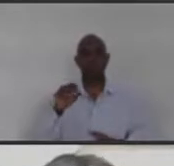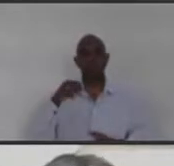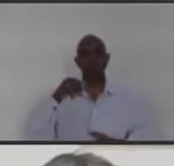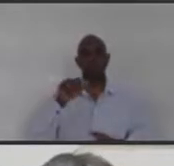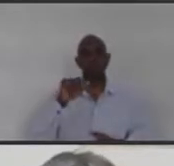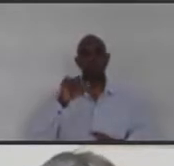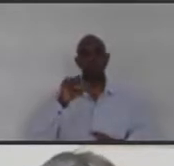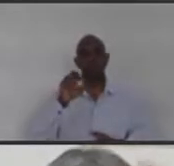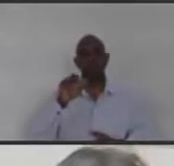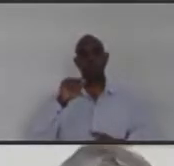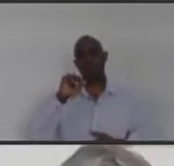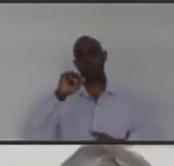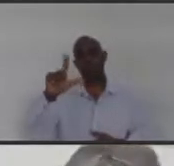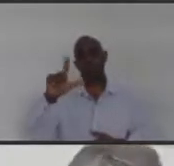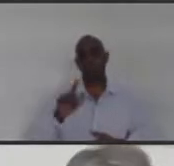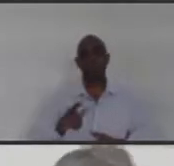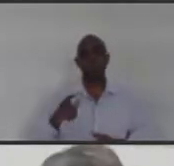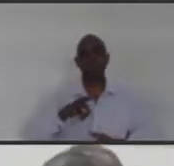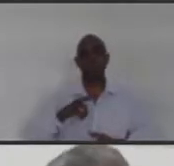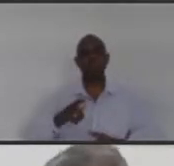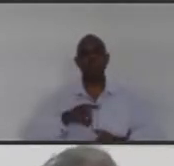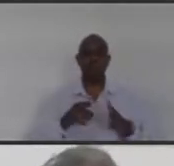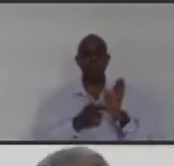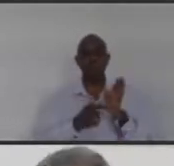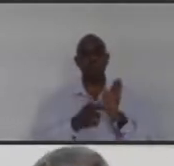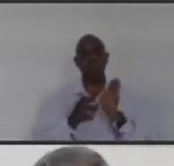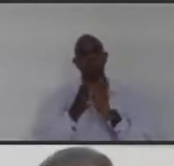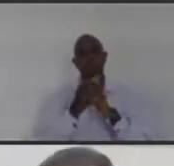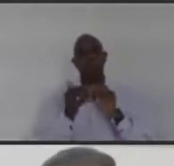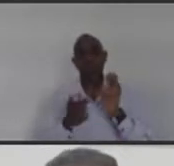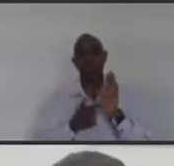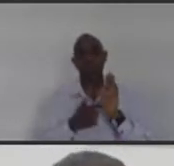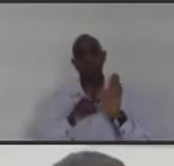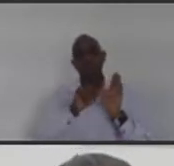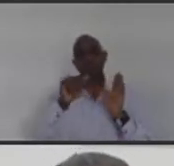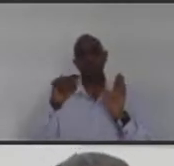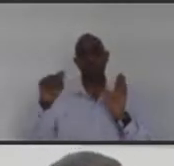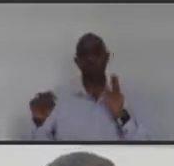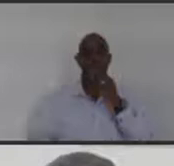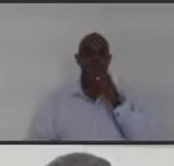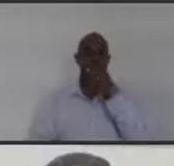a apreciação dos requerimentos apresentados pelos senhores vereadores.